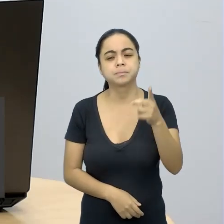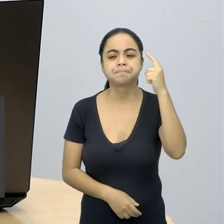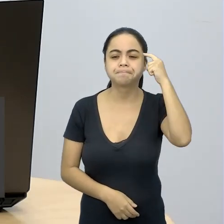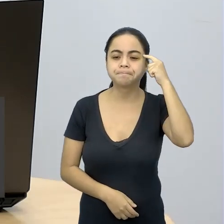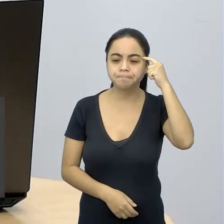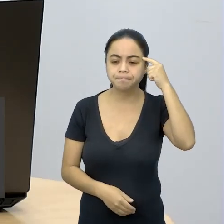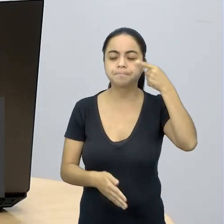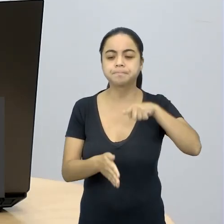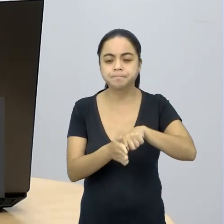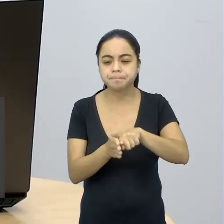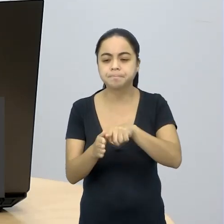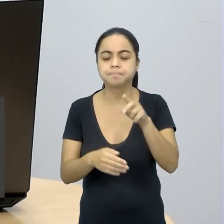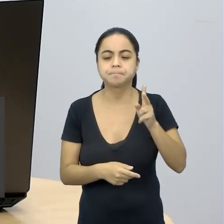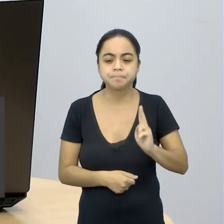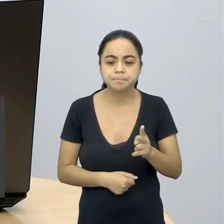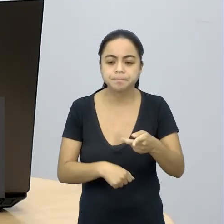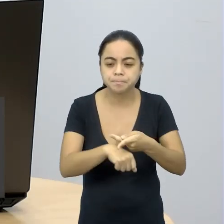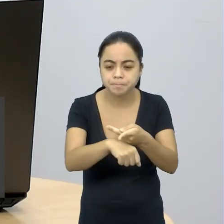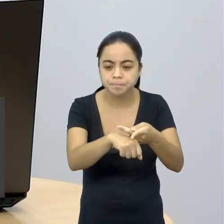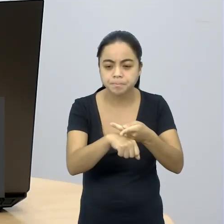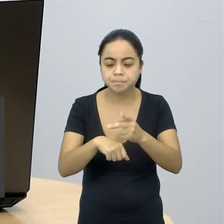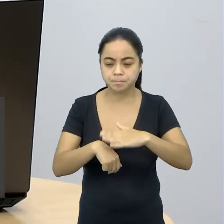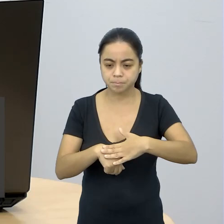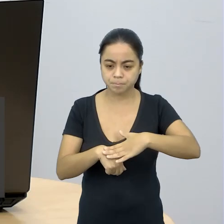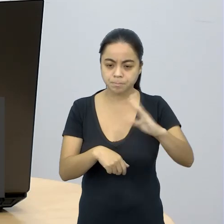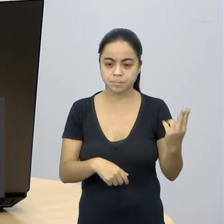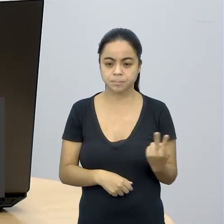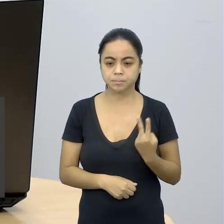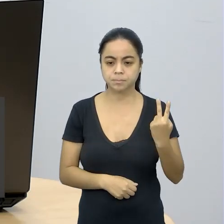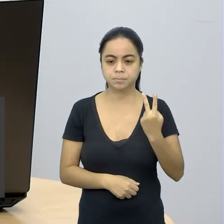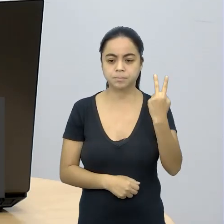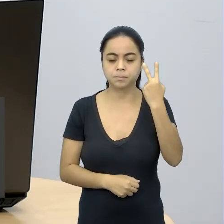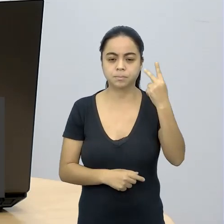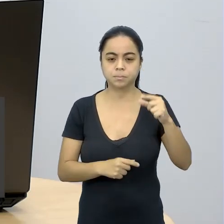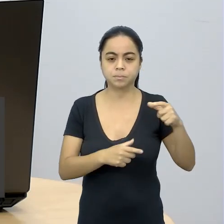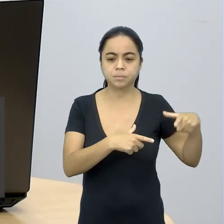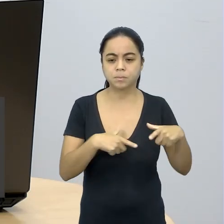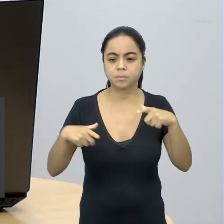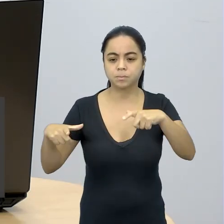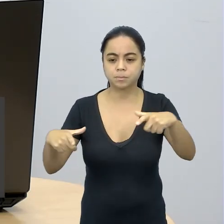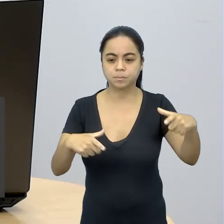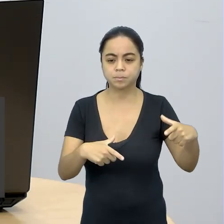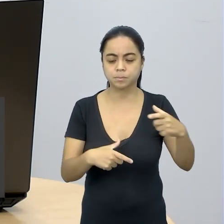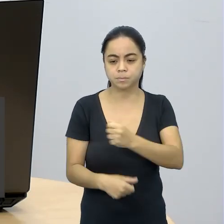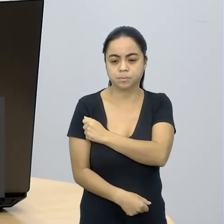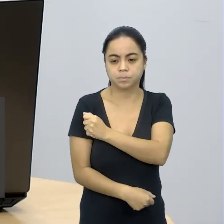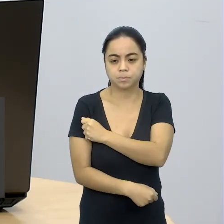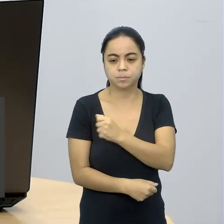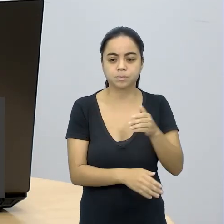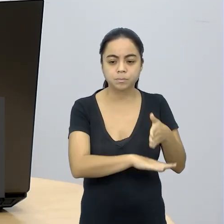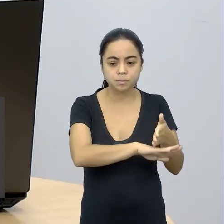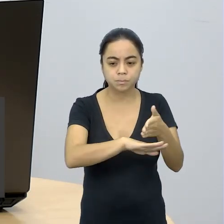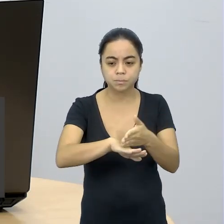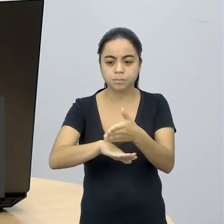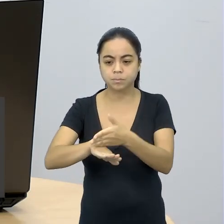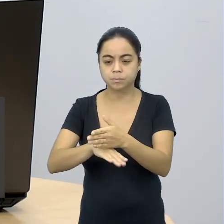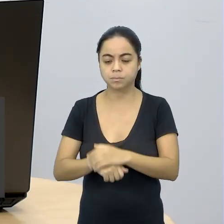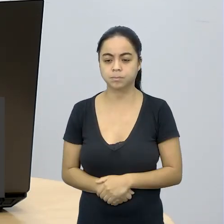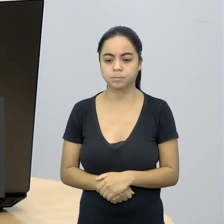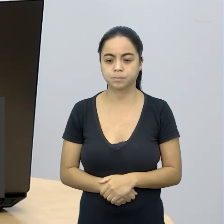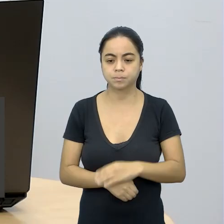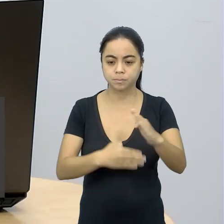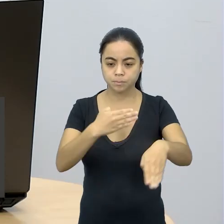sempre buscando e dar mais valor ao meio que o estudante está inserido, tá, pessoal? Pode